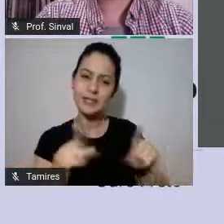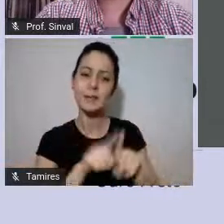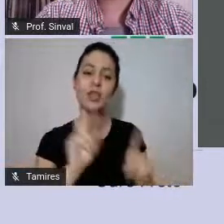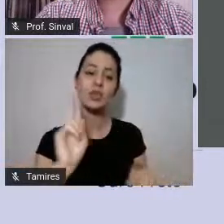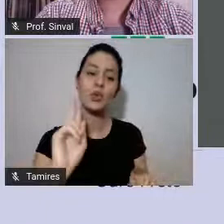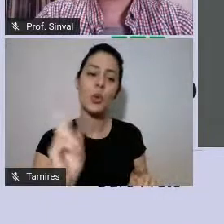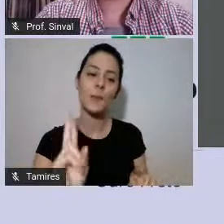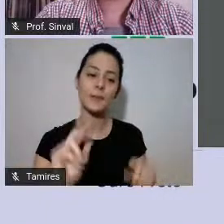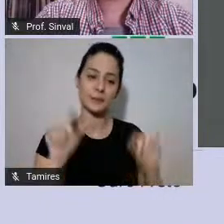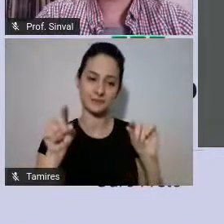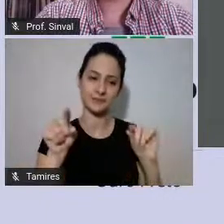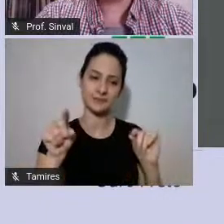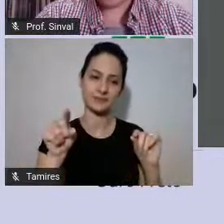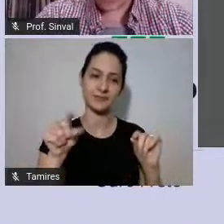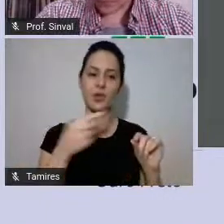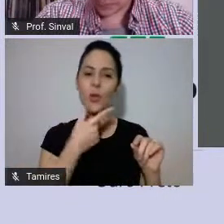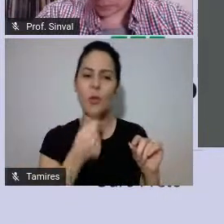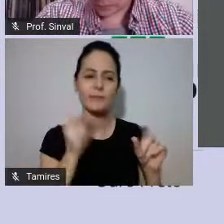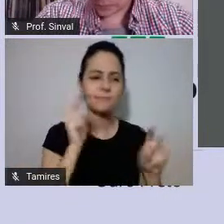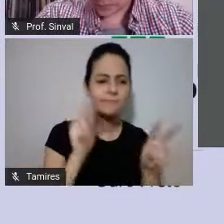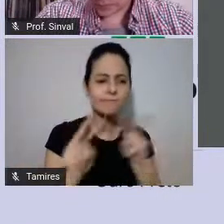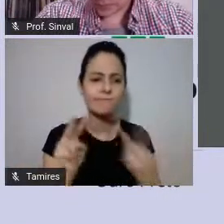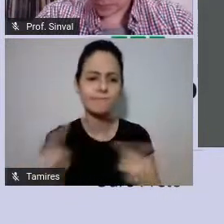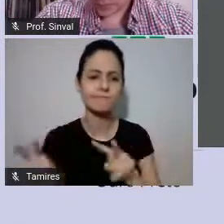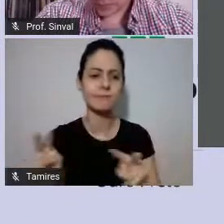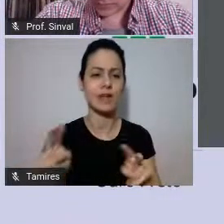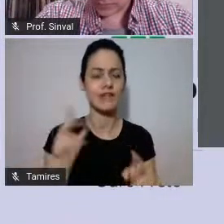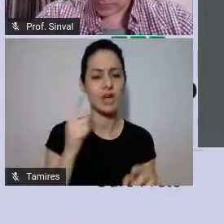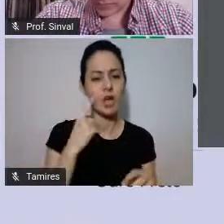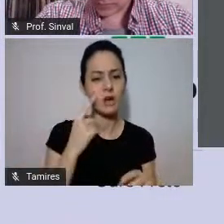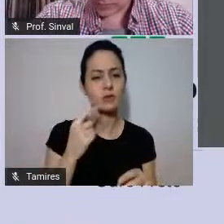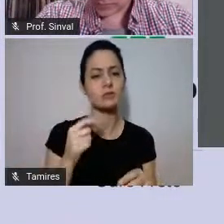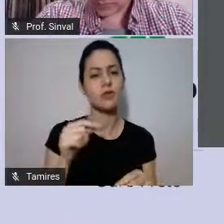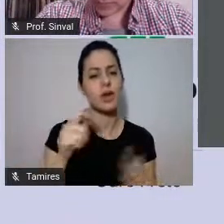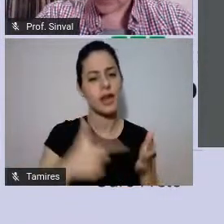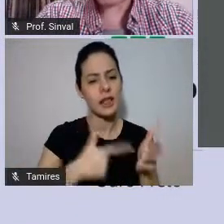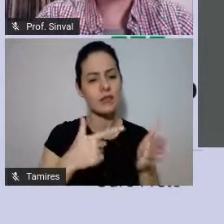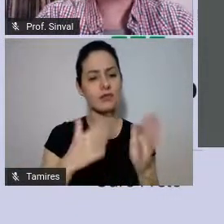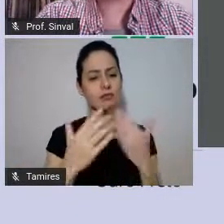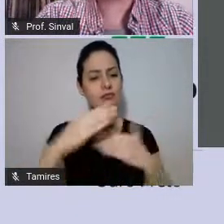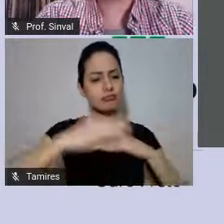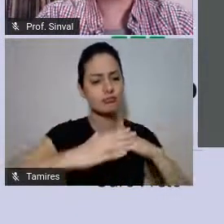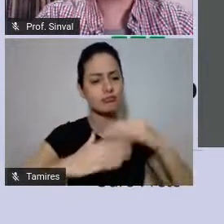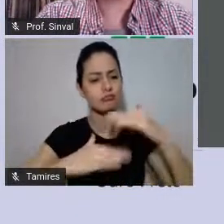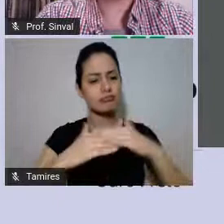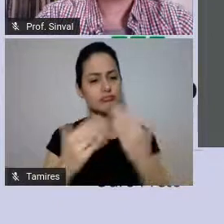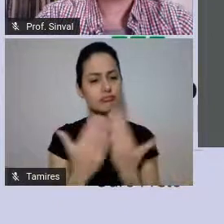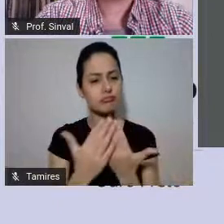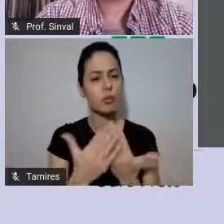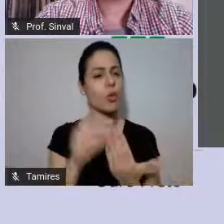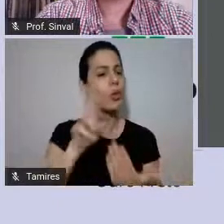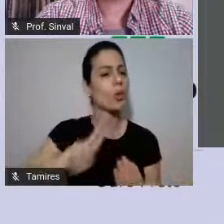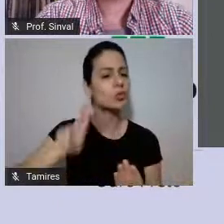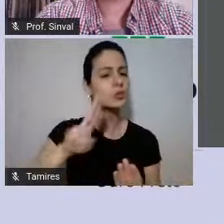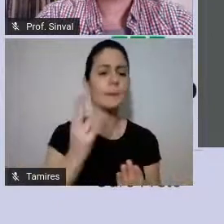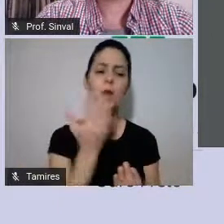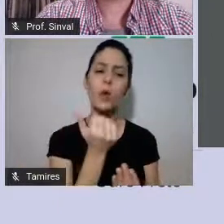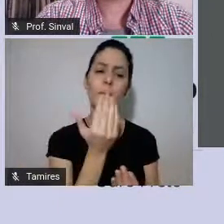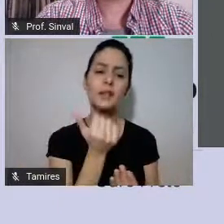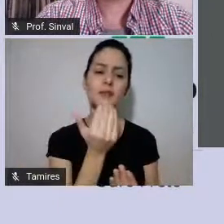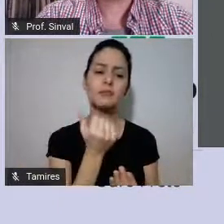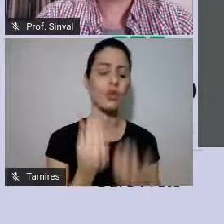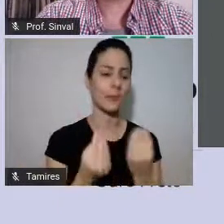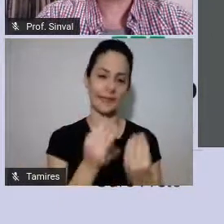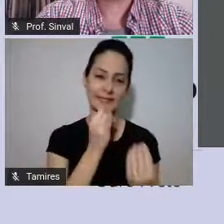à medida que ele vai, como despenseiro, à medida que ele vai construindo esse livro, ele vai falando sobre a utilidade das coisas para comer. Então,